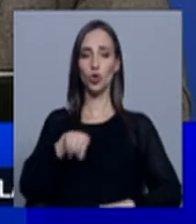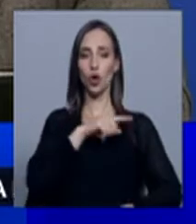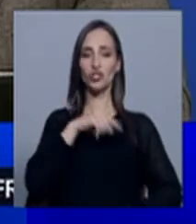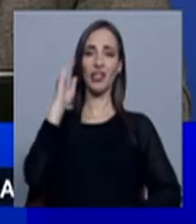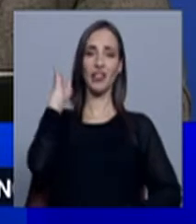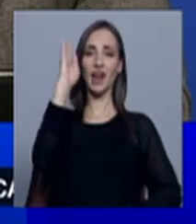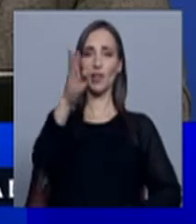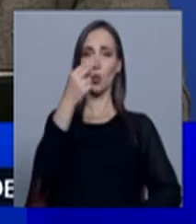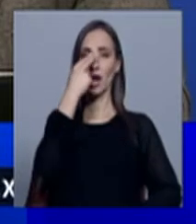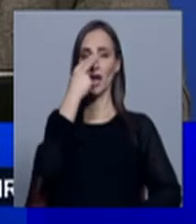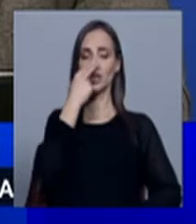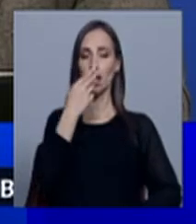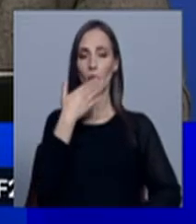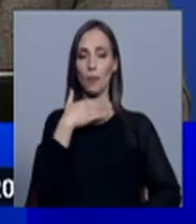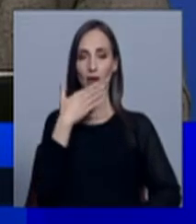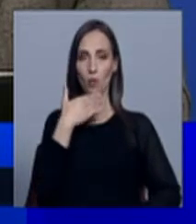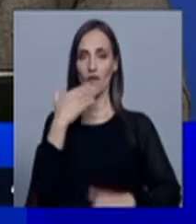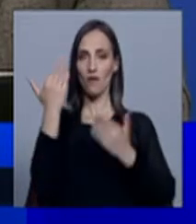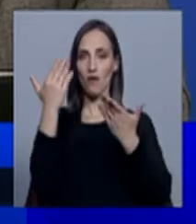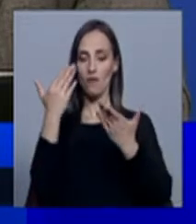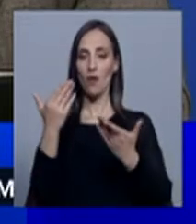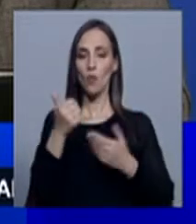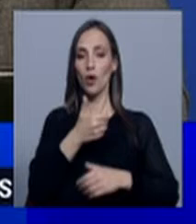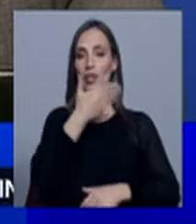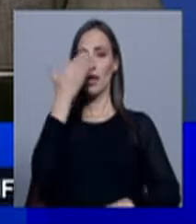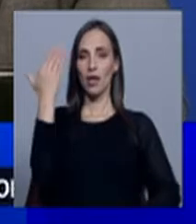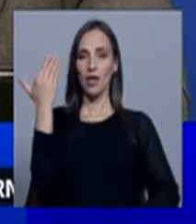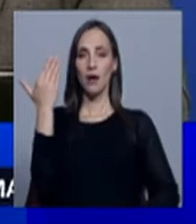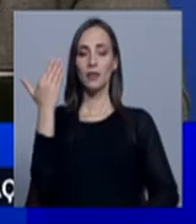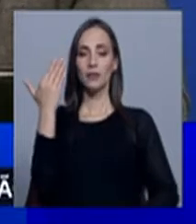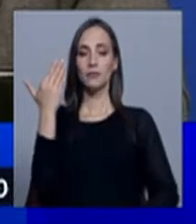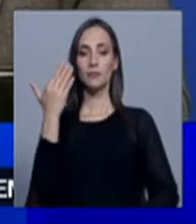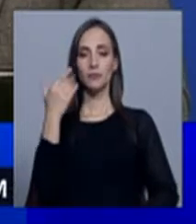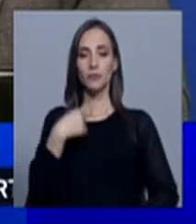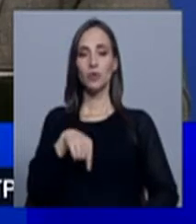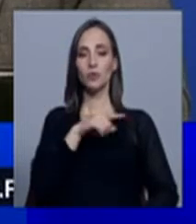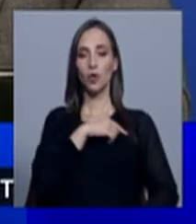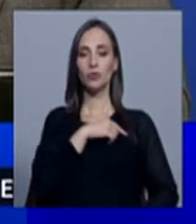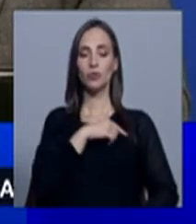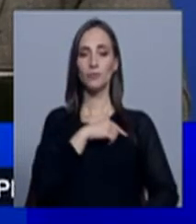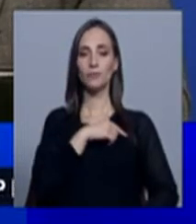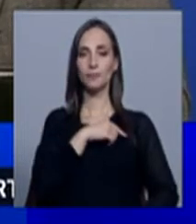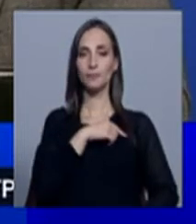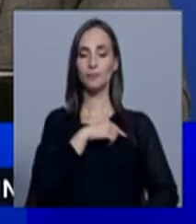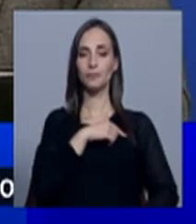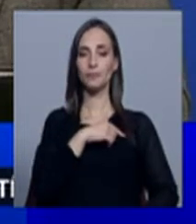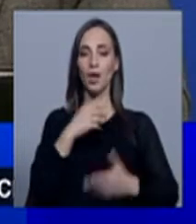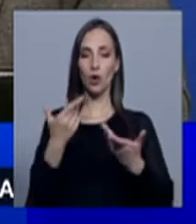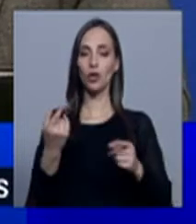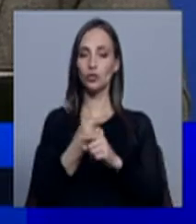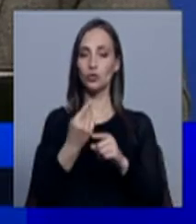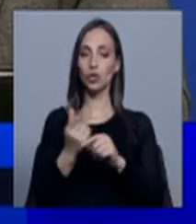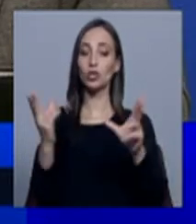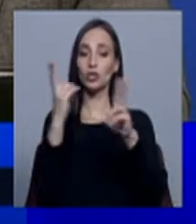Castelo Branco. Viva, Miguel, bem-vindo, bom Viva, dia. Daniel. Vamos lá então para as novidades e as